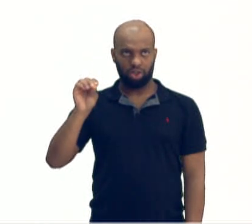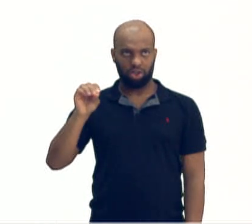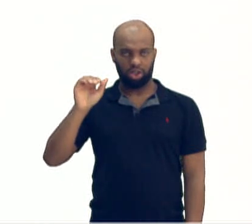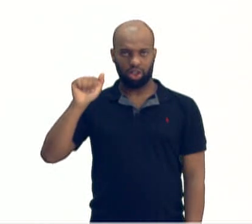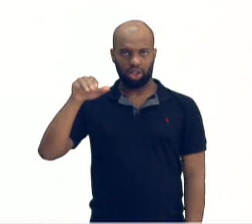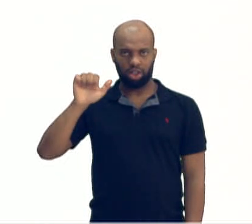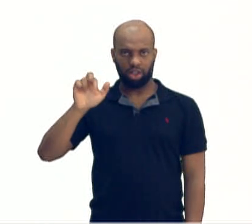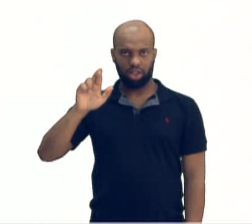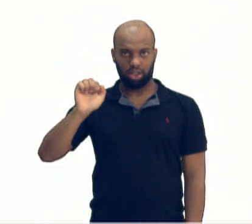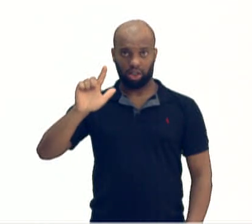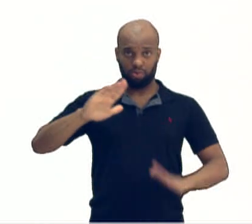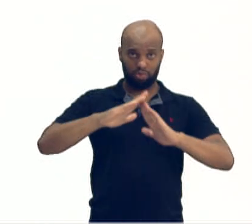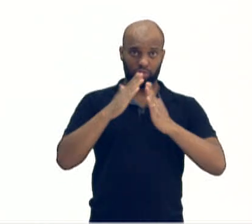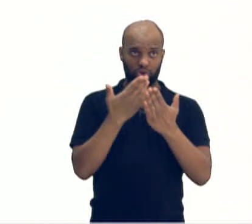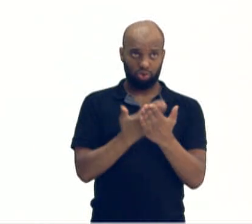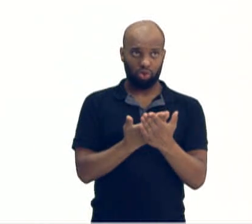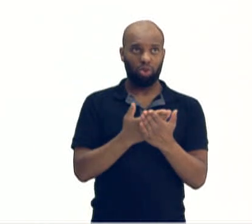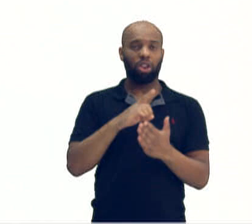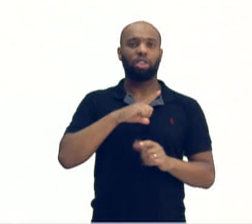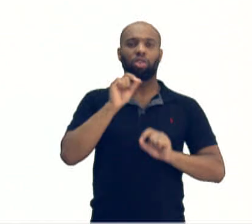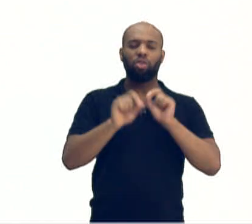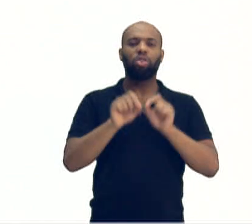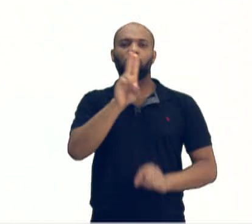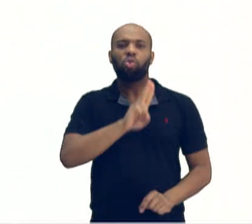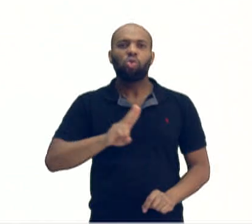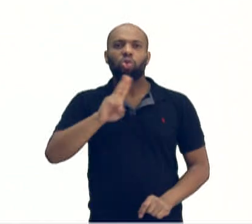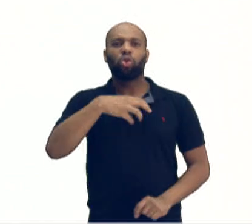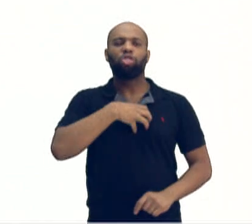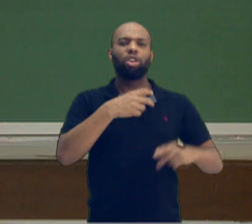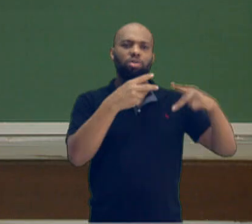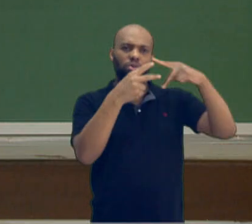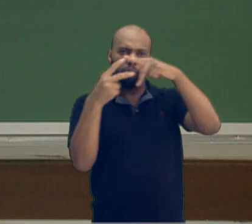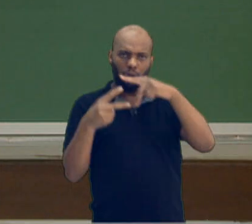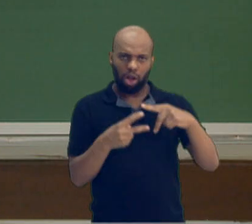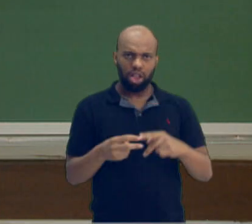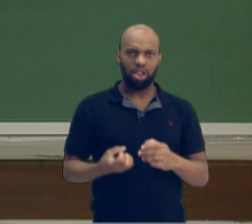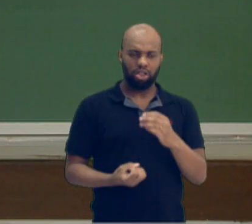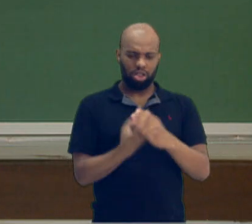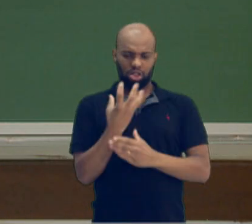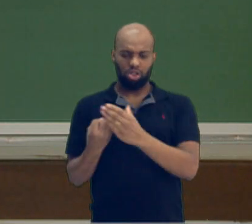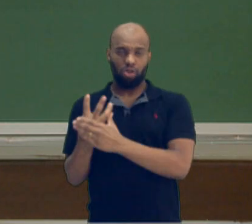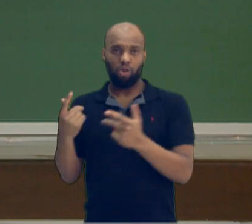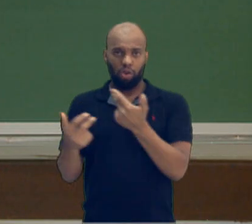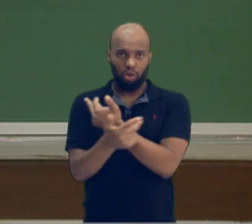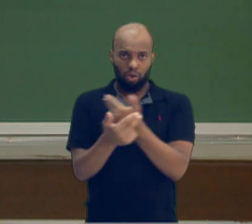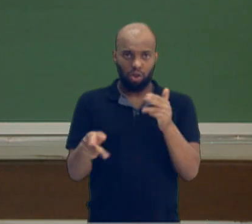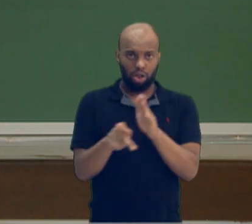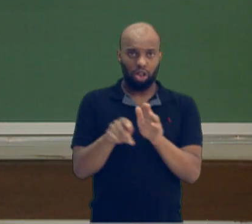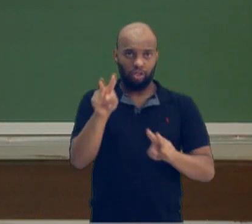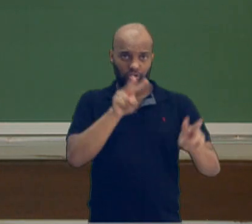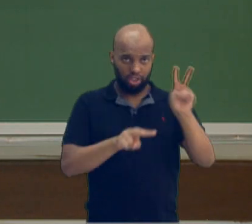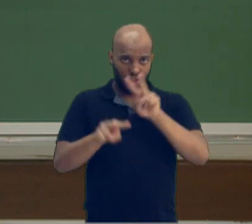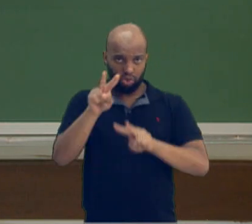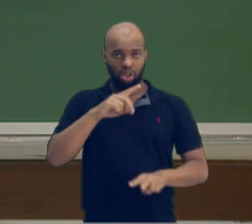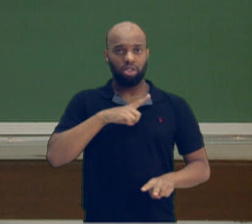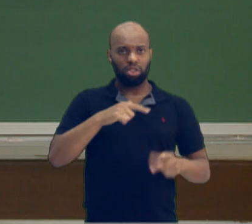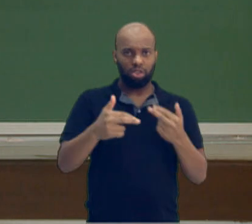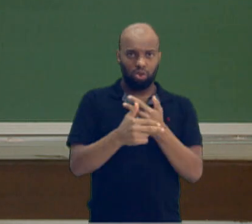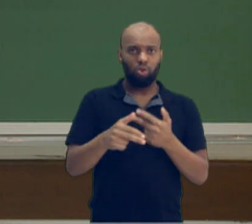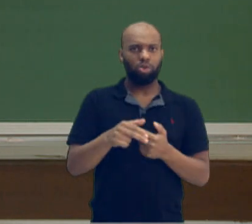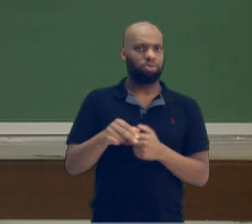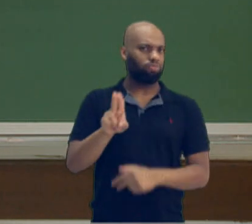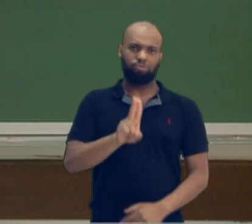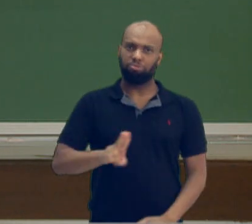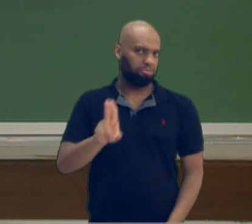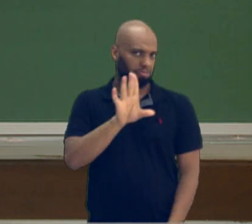Elisa, inspirados na técnica do mosaico para criar as suas composições visuais, tá? Então vocês vão ver que tem obras que não necessariamente usou